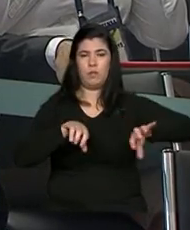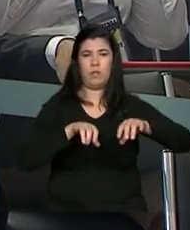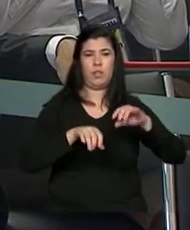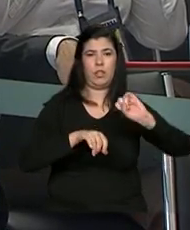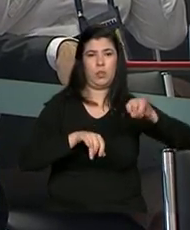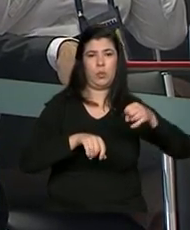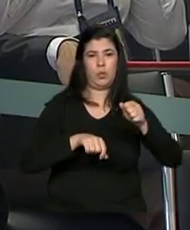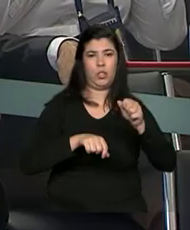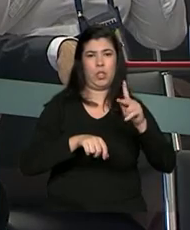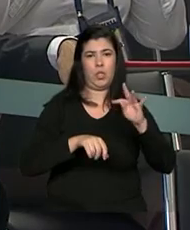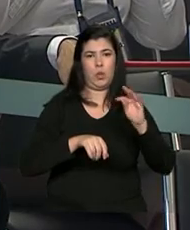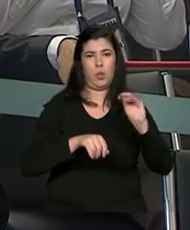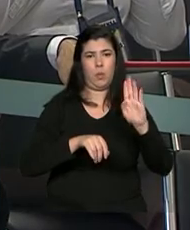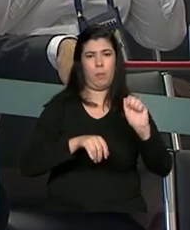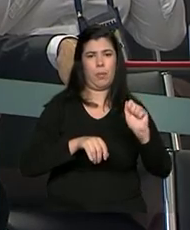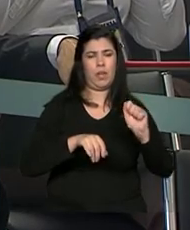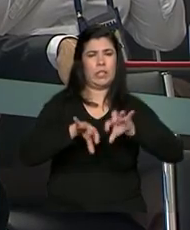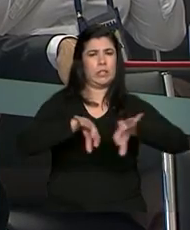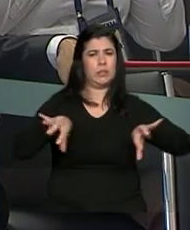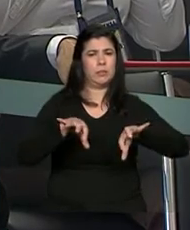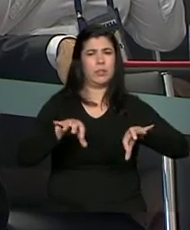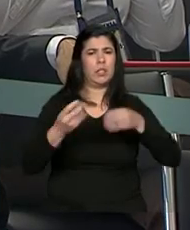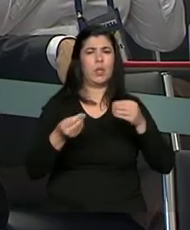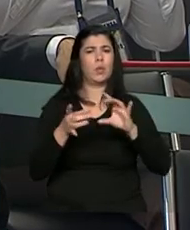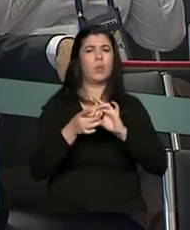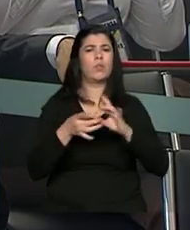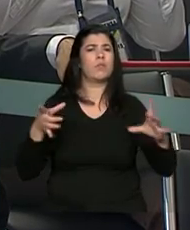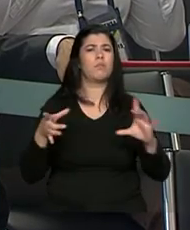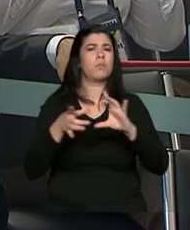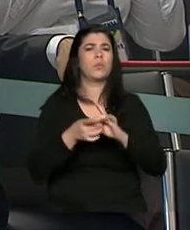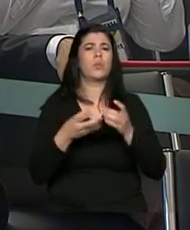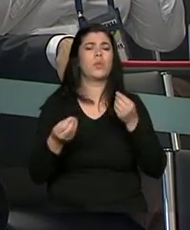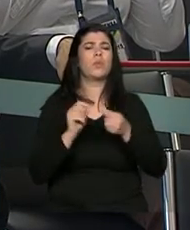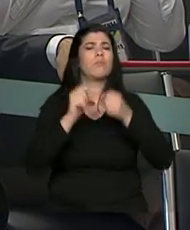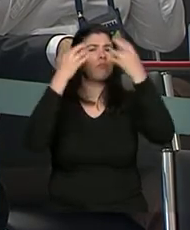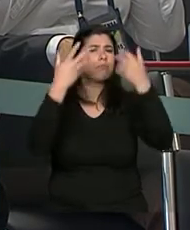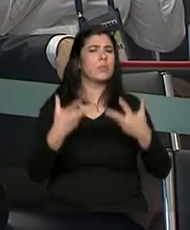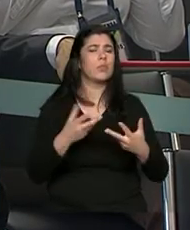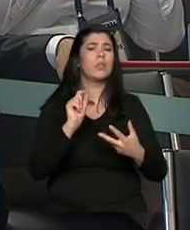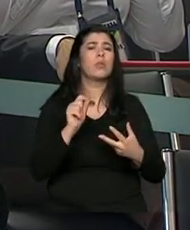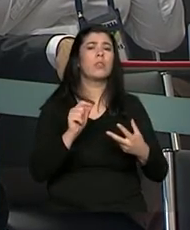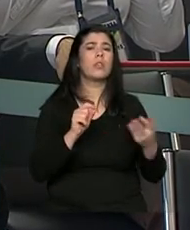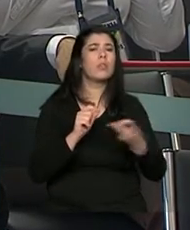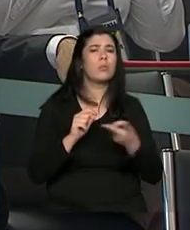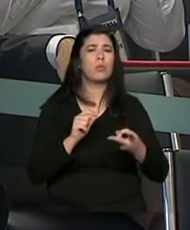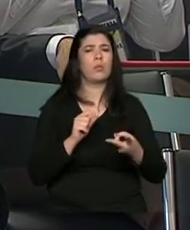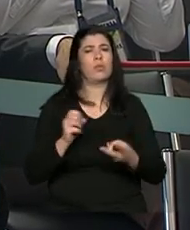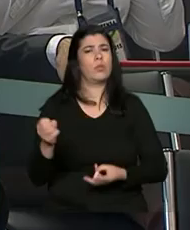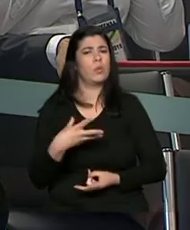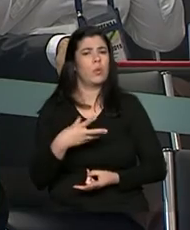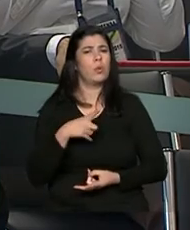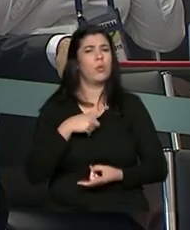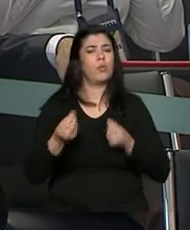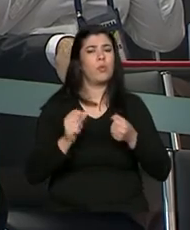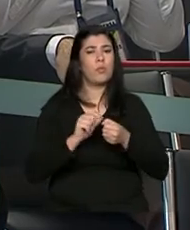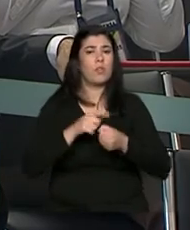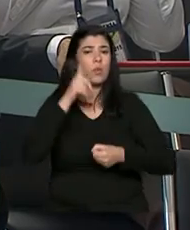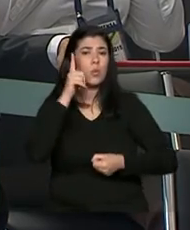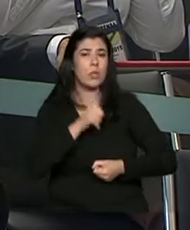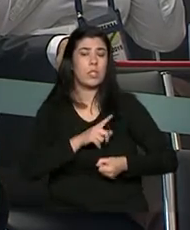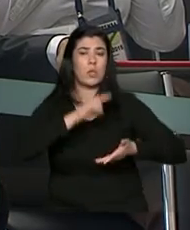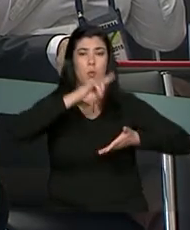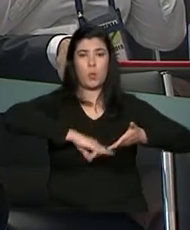duas ou será mais eficiente com as duas hidrelétricas quer saber o que de novo que como o que vai ser feito e licencia esses